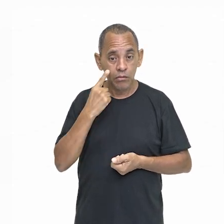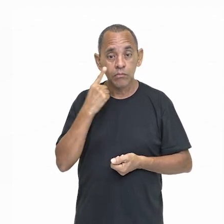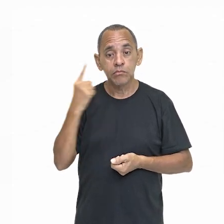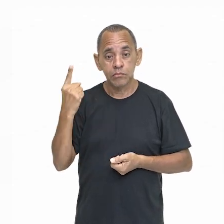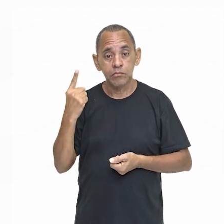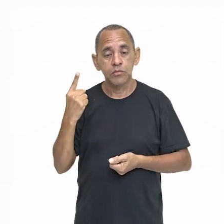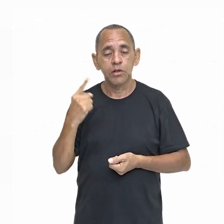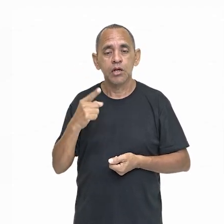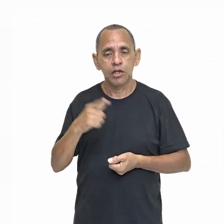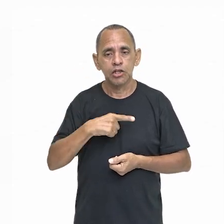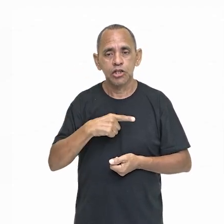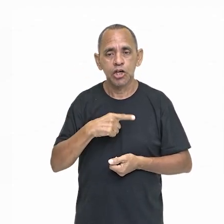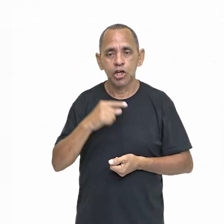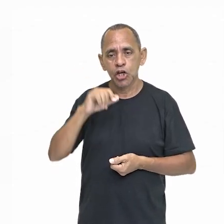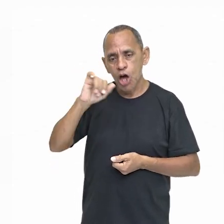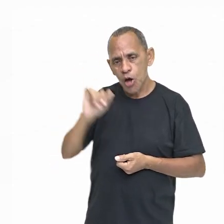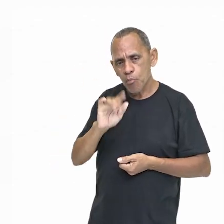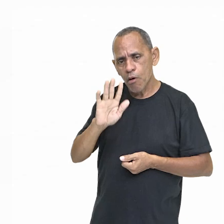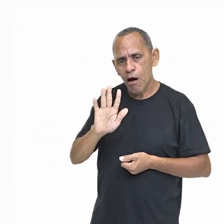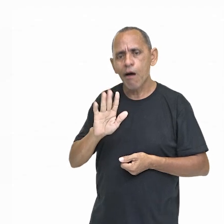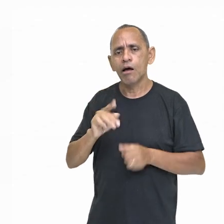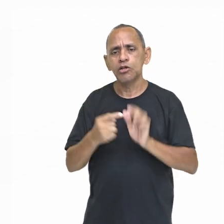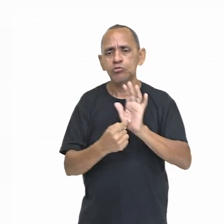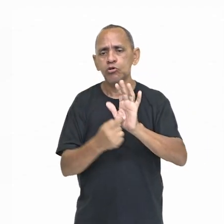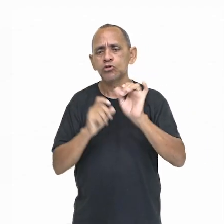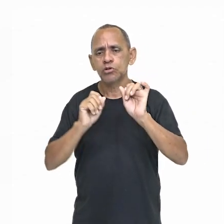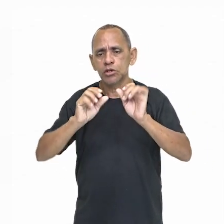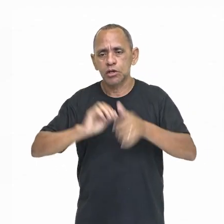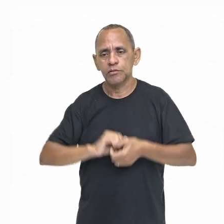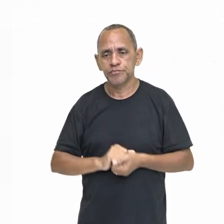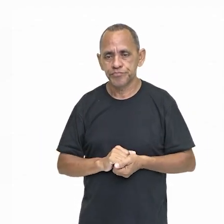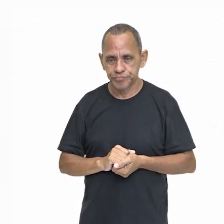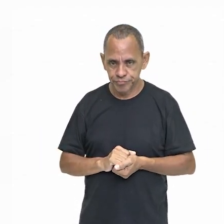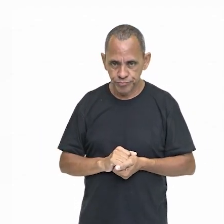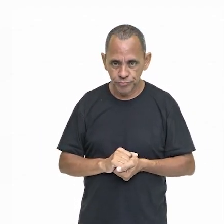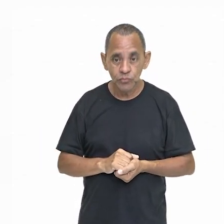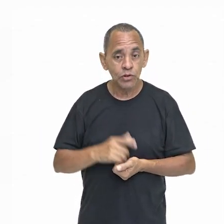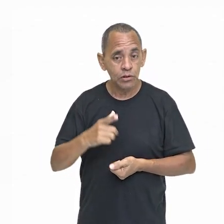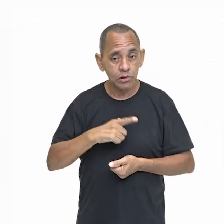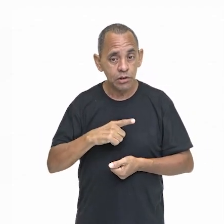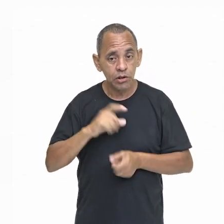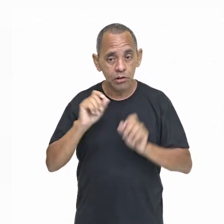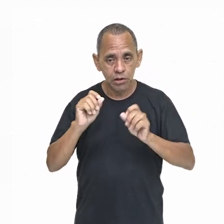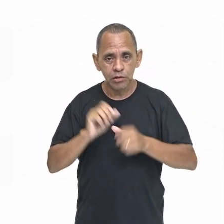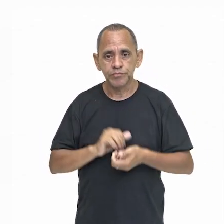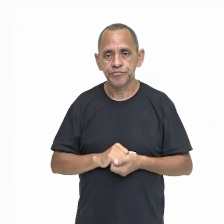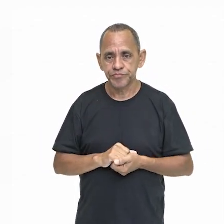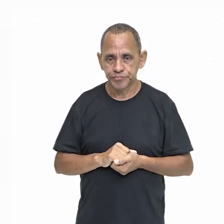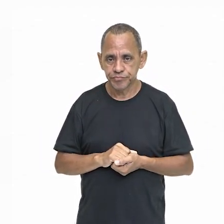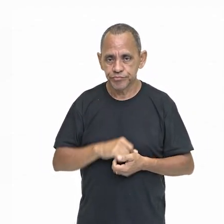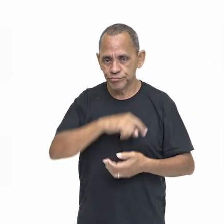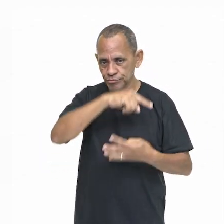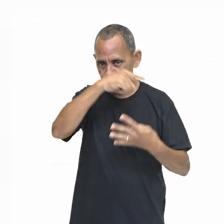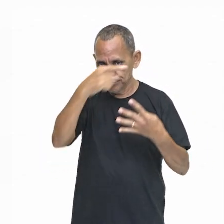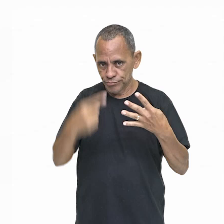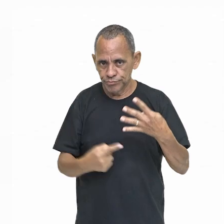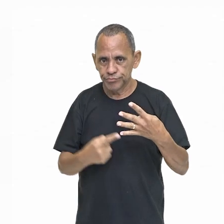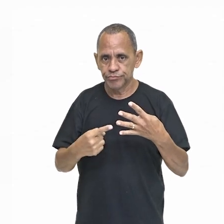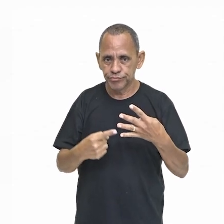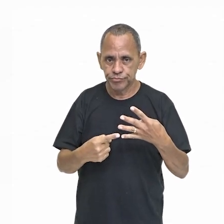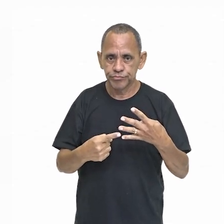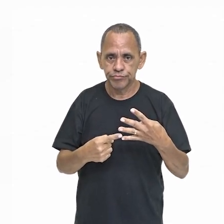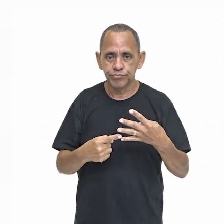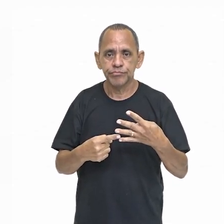na imagem, vamos analisar aí essa imagem. Na imagem você tem o seguinte, eu tenho